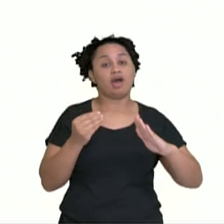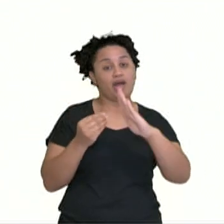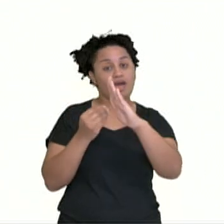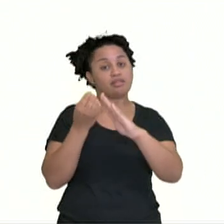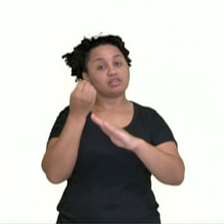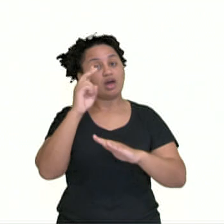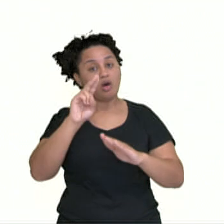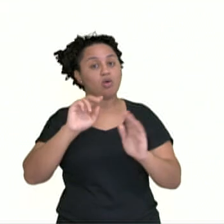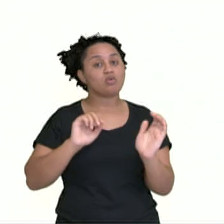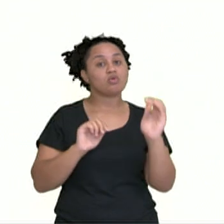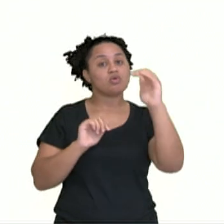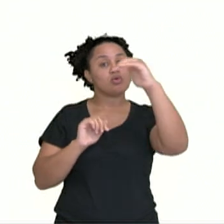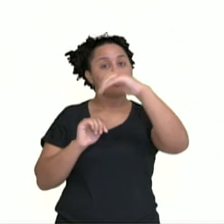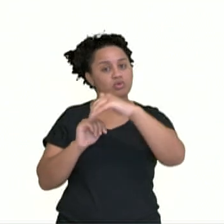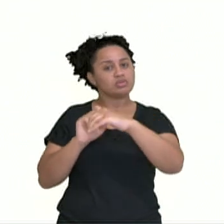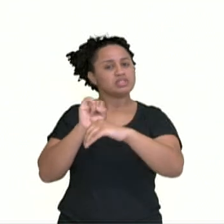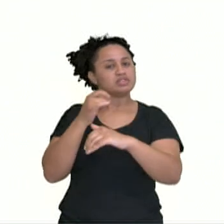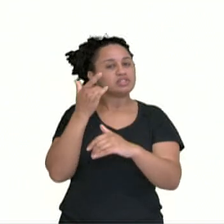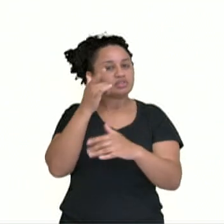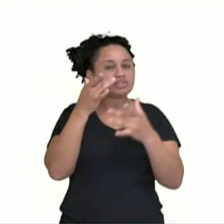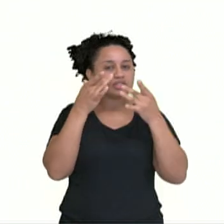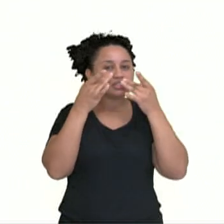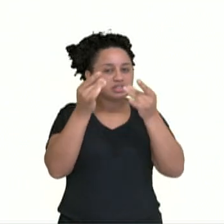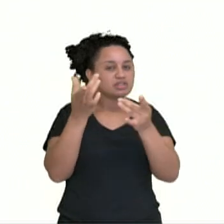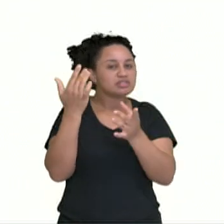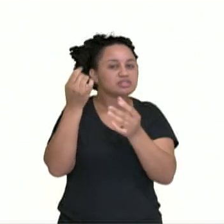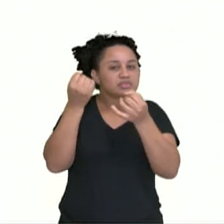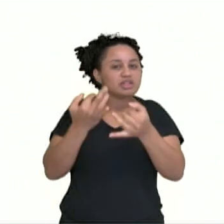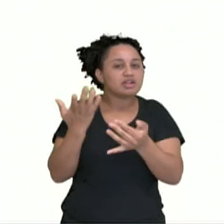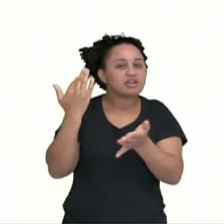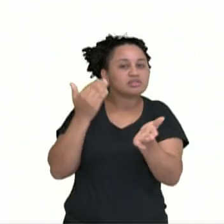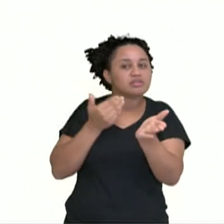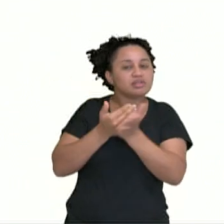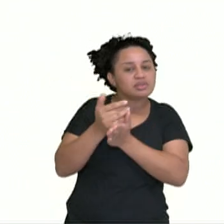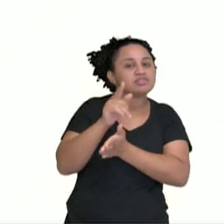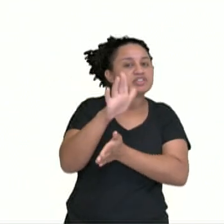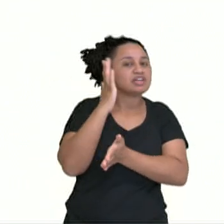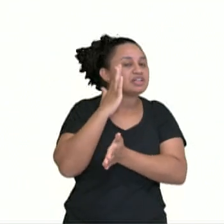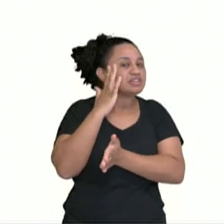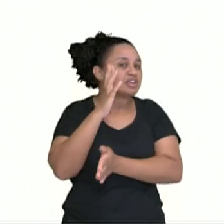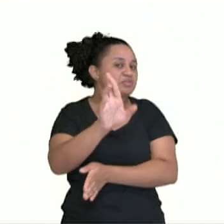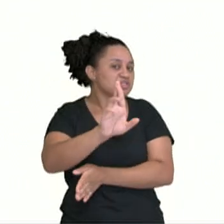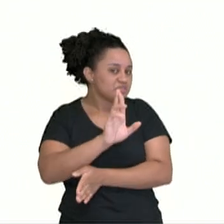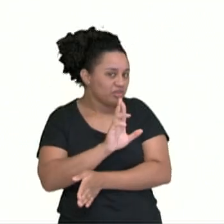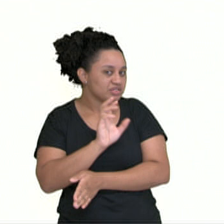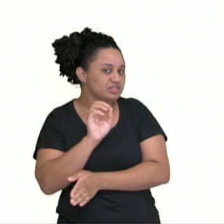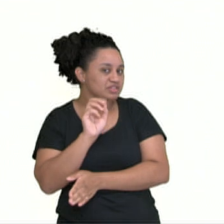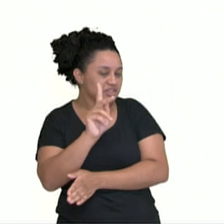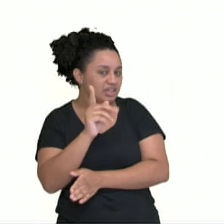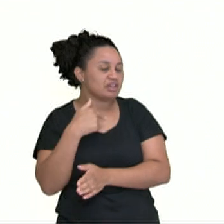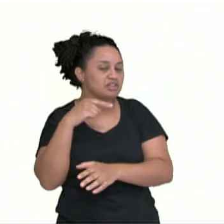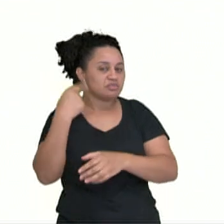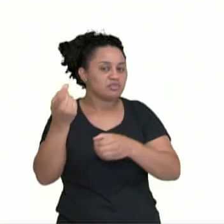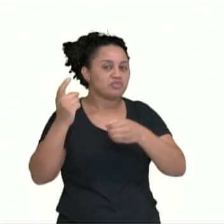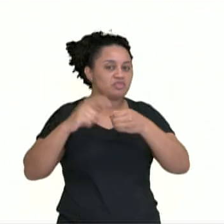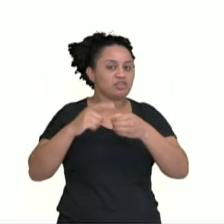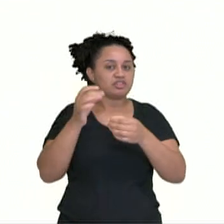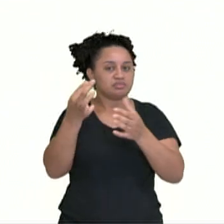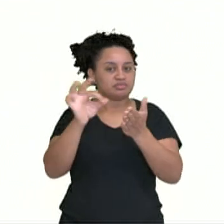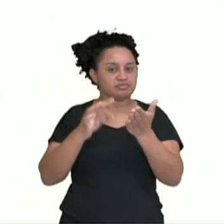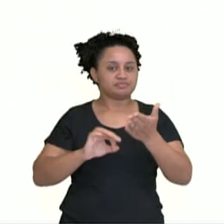ou curva. E se você prestou atenção no que eu falei lá no comecinho, você já sabe a resposta aqui também, ok? Já já a gente